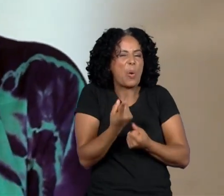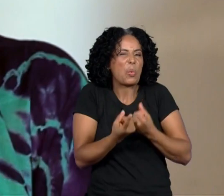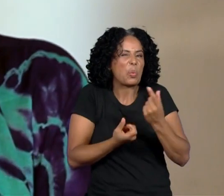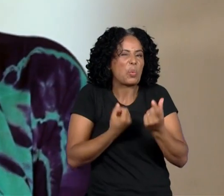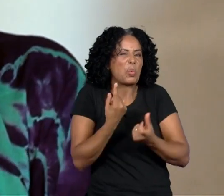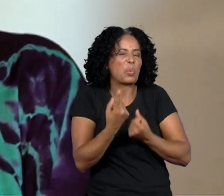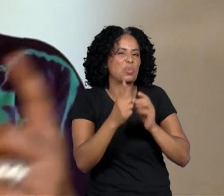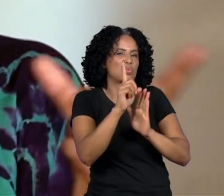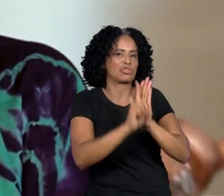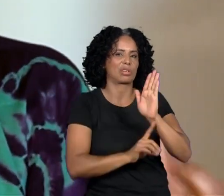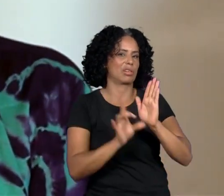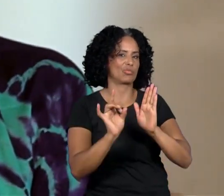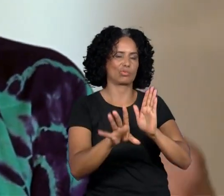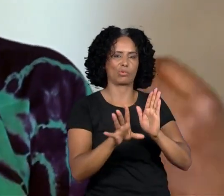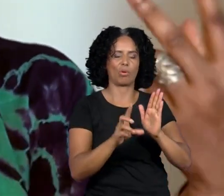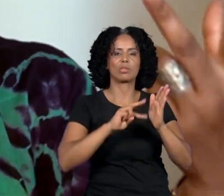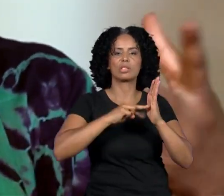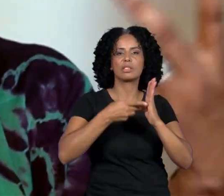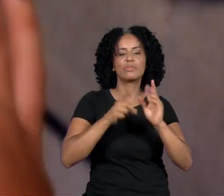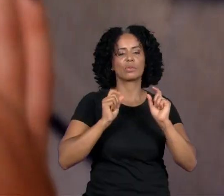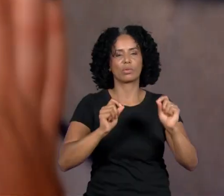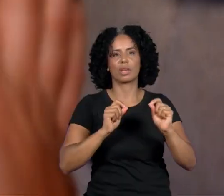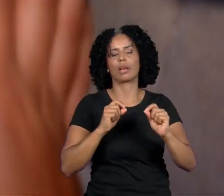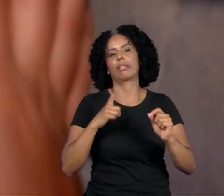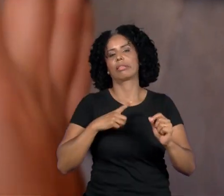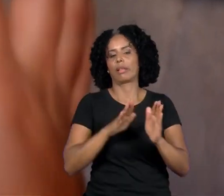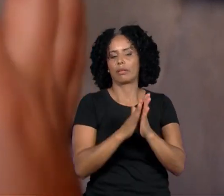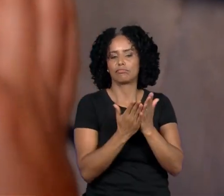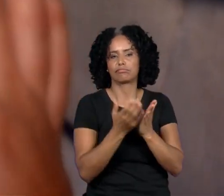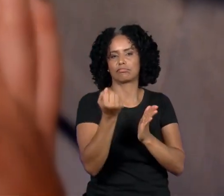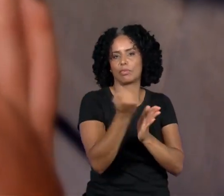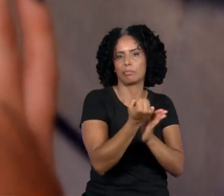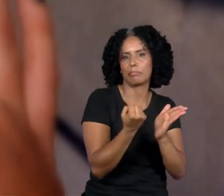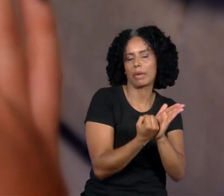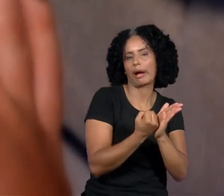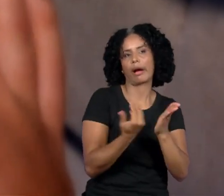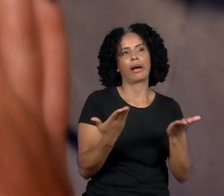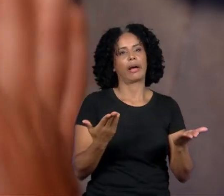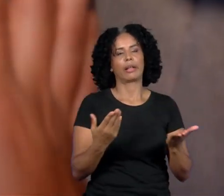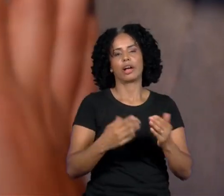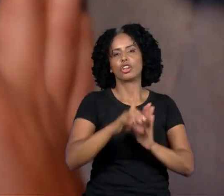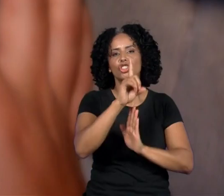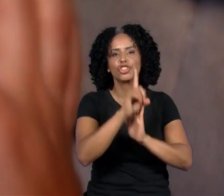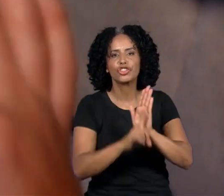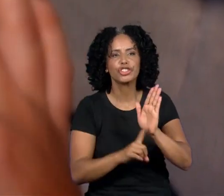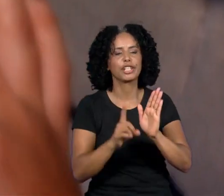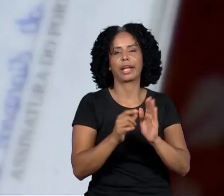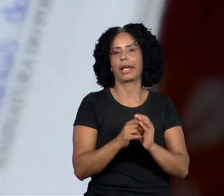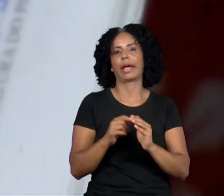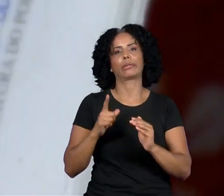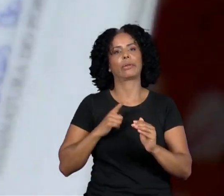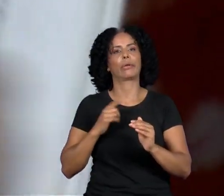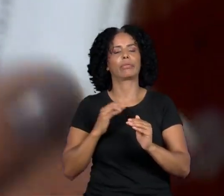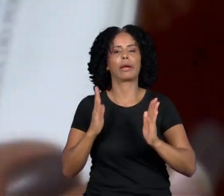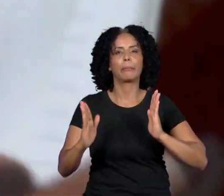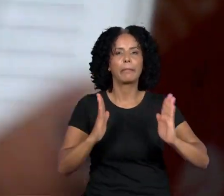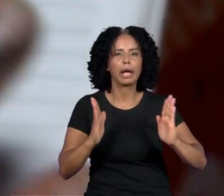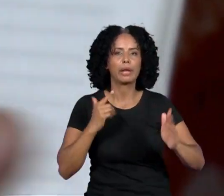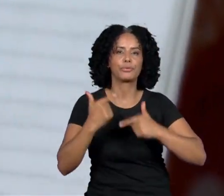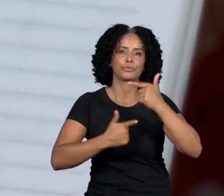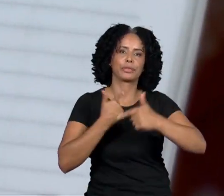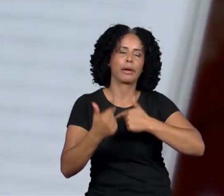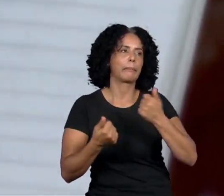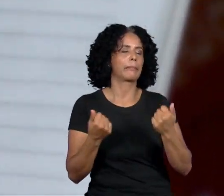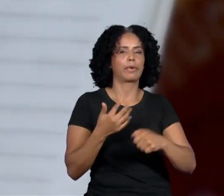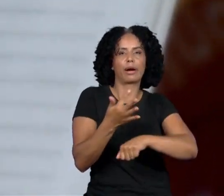os direitos? O vínculo contratual, registro em carteira, direitos em razão de jornada de trabalho,